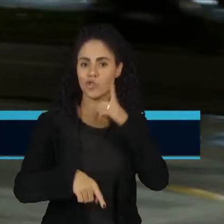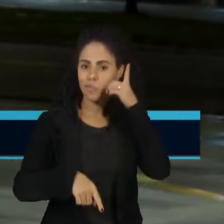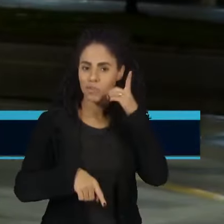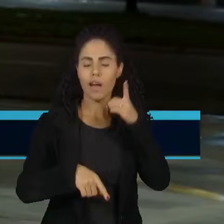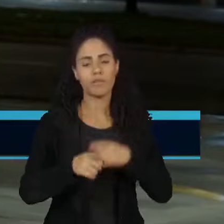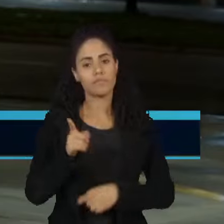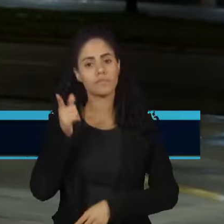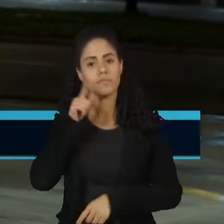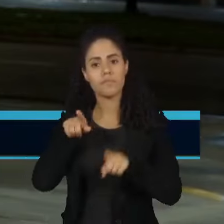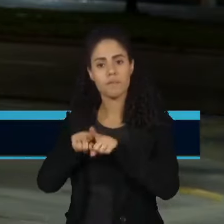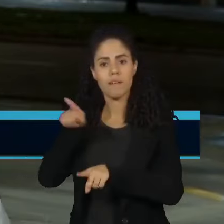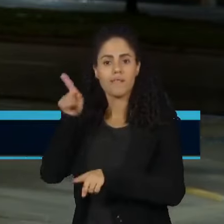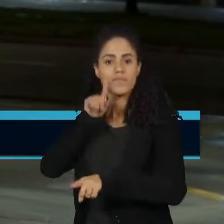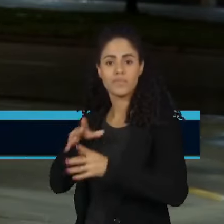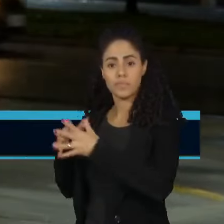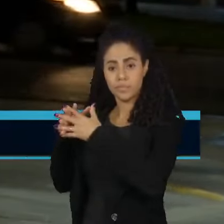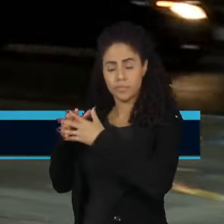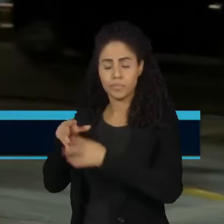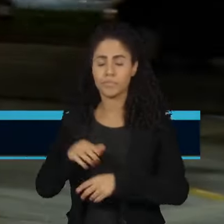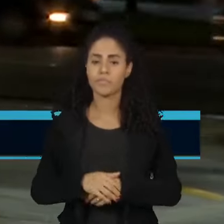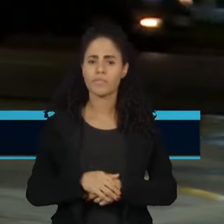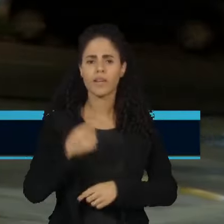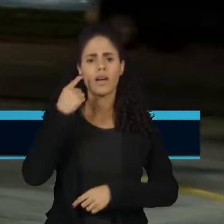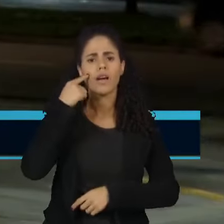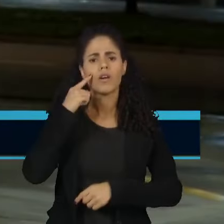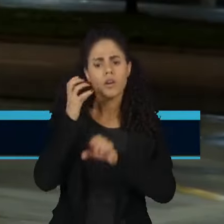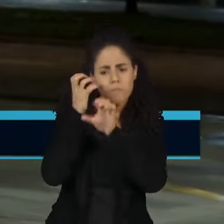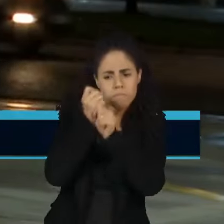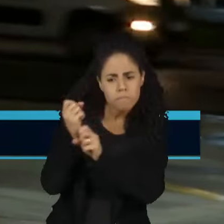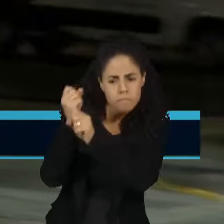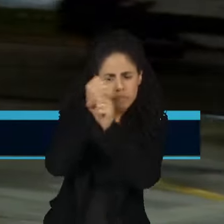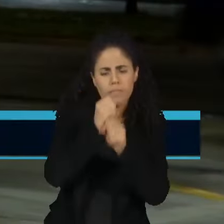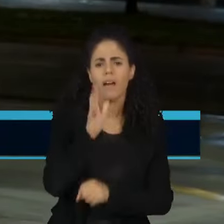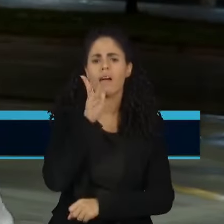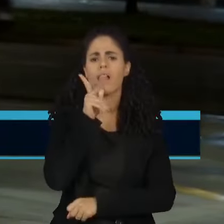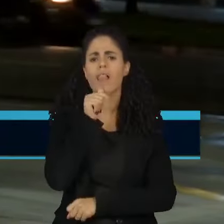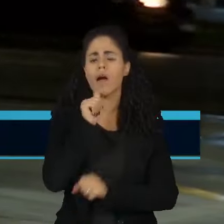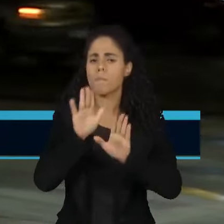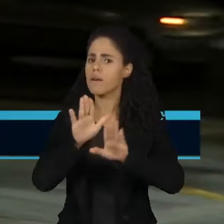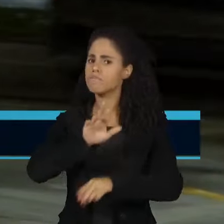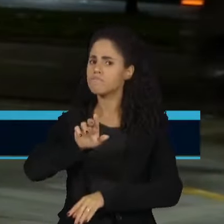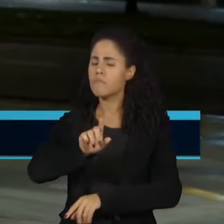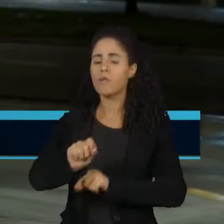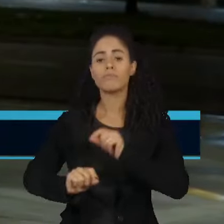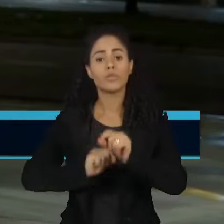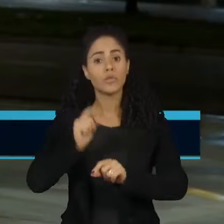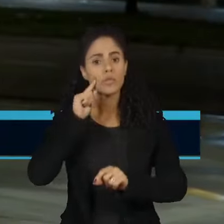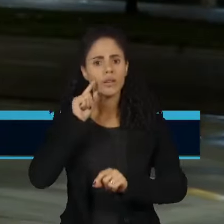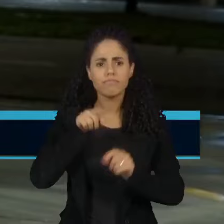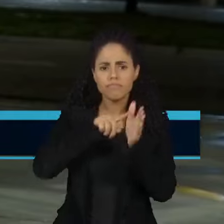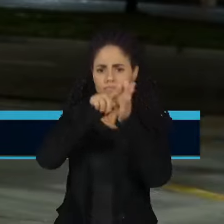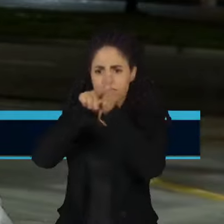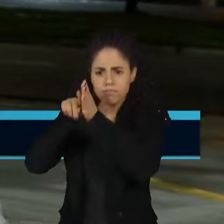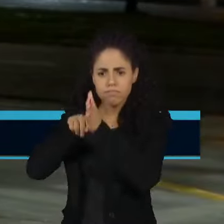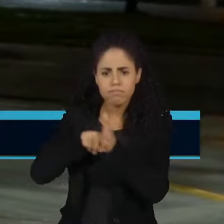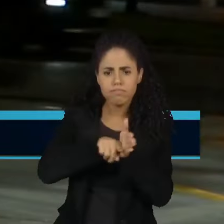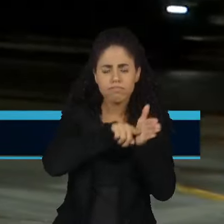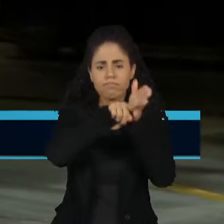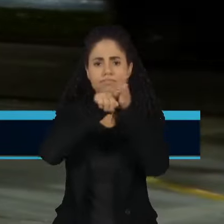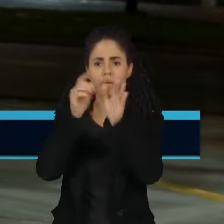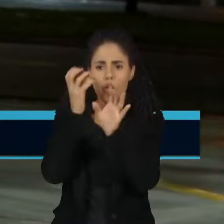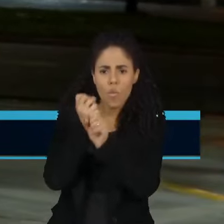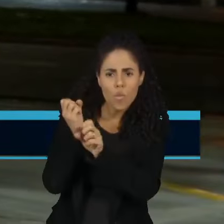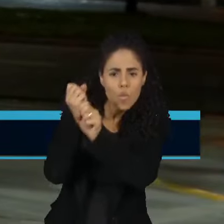eleição americana surpreendeu quem apostava em uma apuração mais demorada. E foi na contramão de todas as pesquisas que apontavam